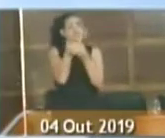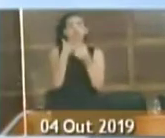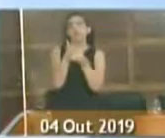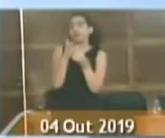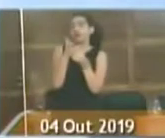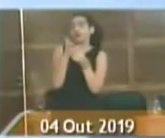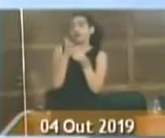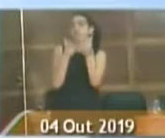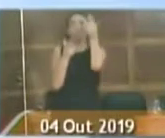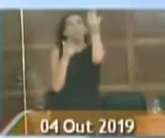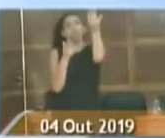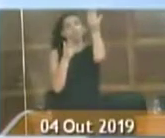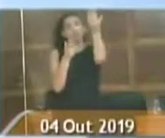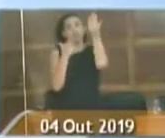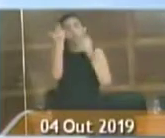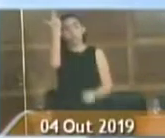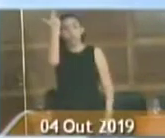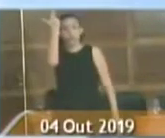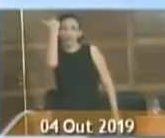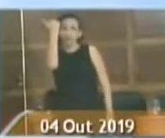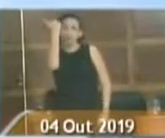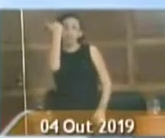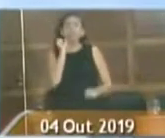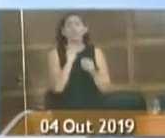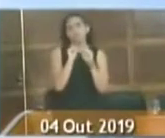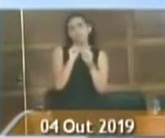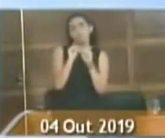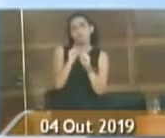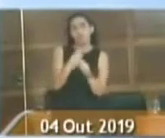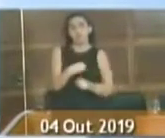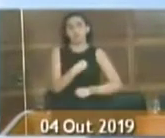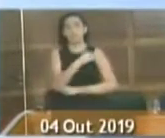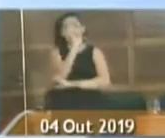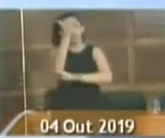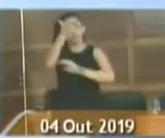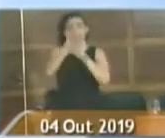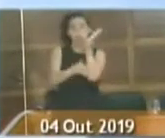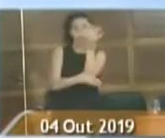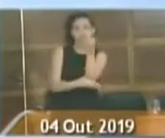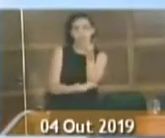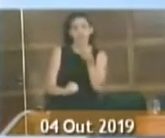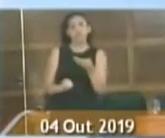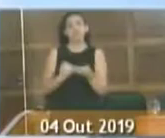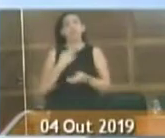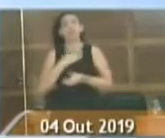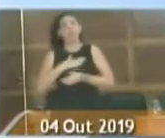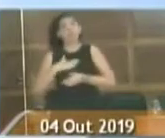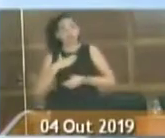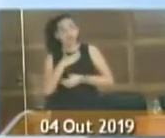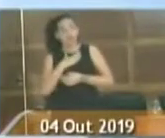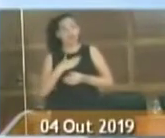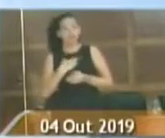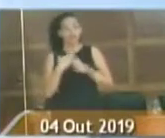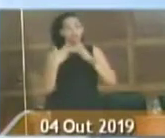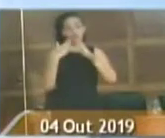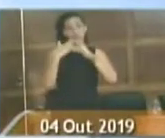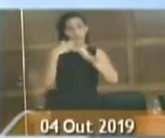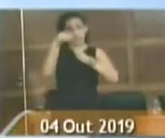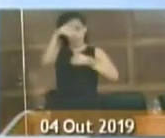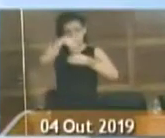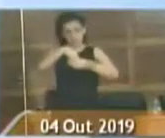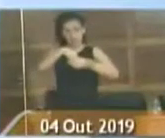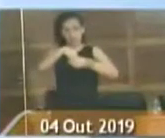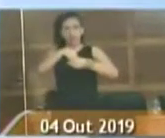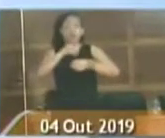que se encaixam em todas essas categorias, digamos assim, né? É um animal que pode servir ao consumo humano, pode servir como pet, pode ser